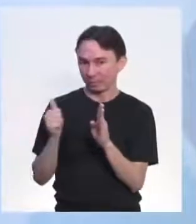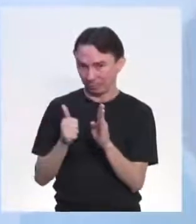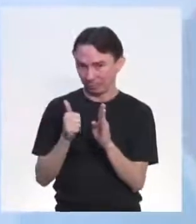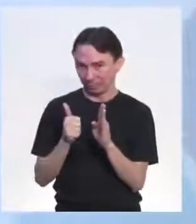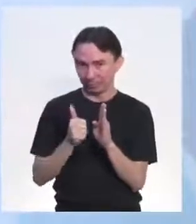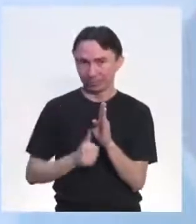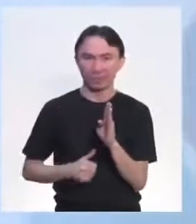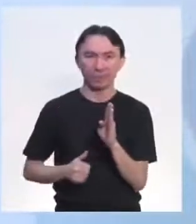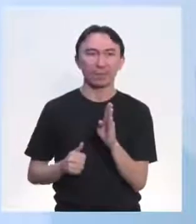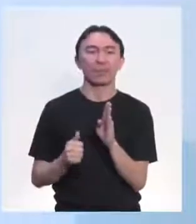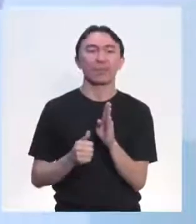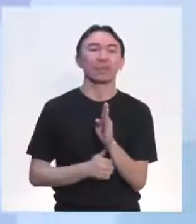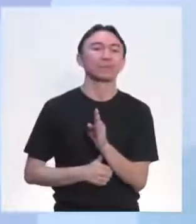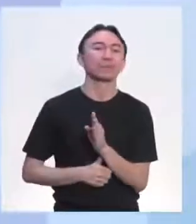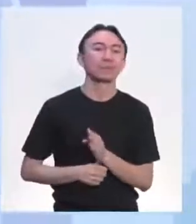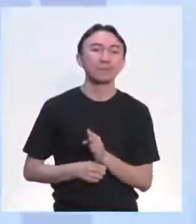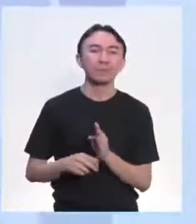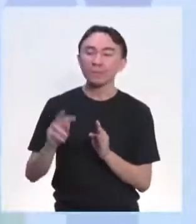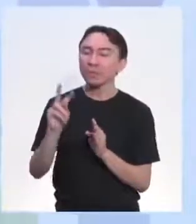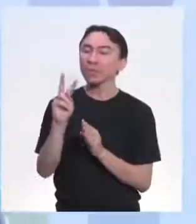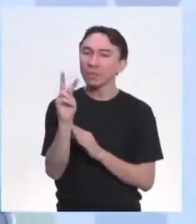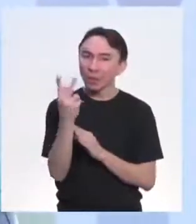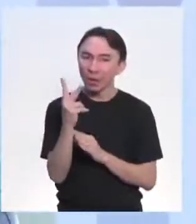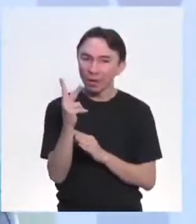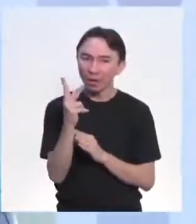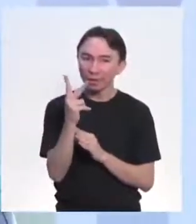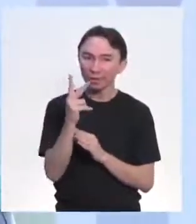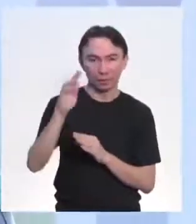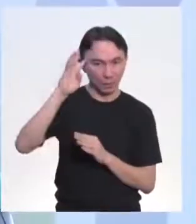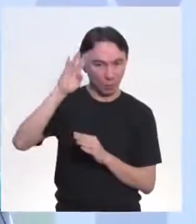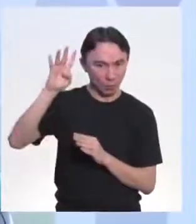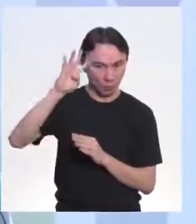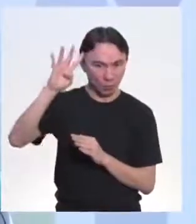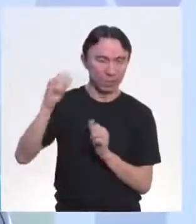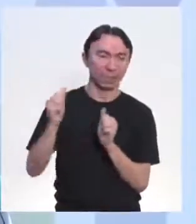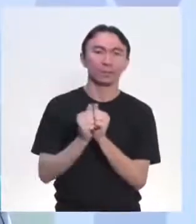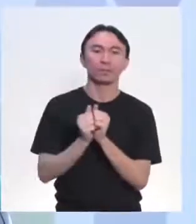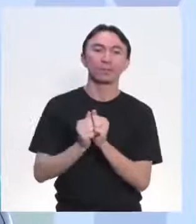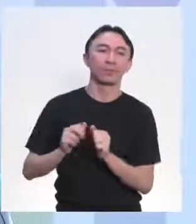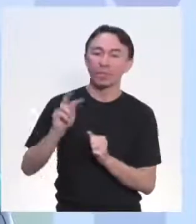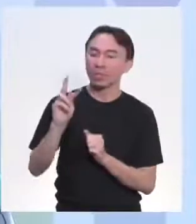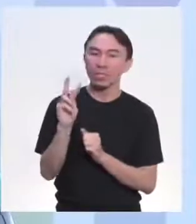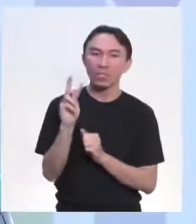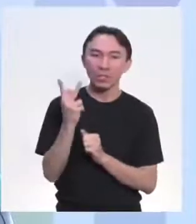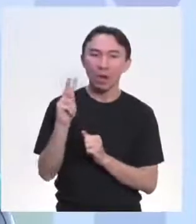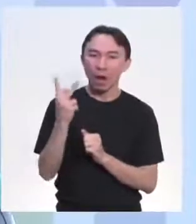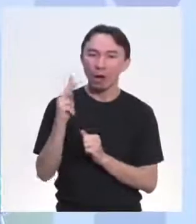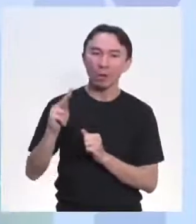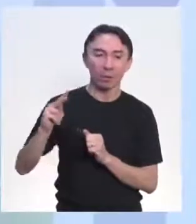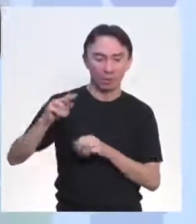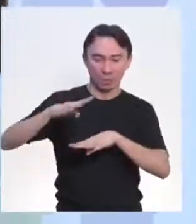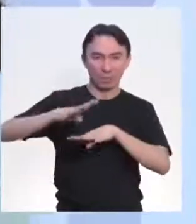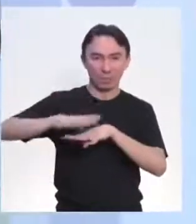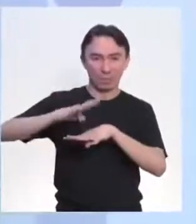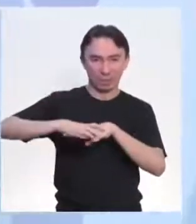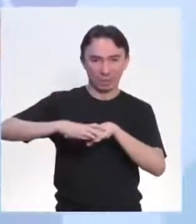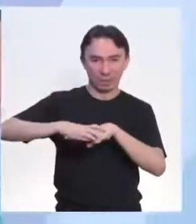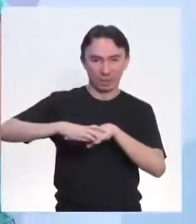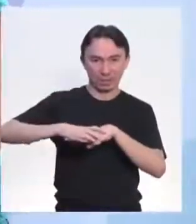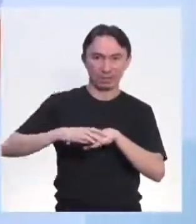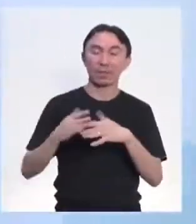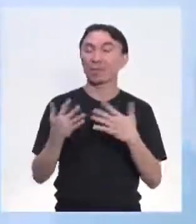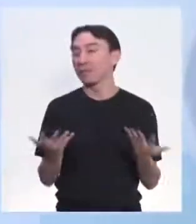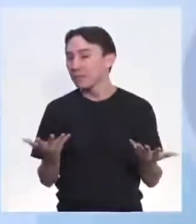para frente. Então, eu vou ter história com filosofia e história com matemática.